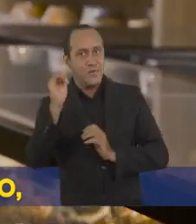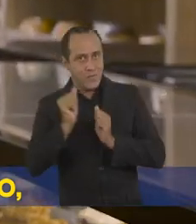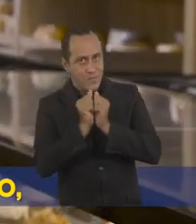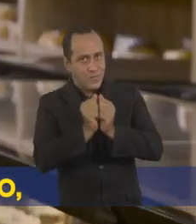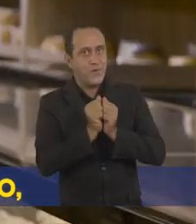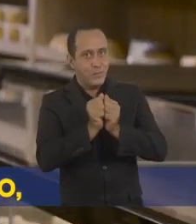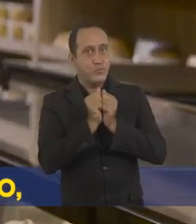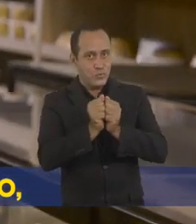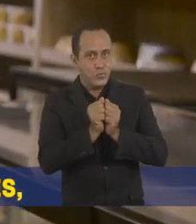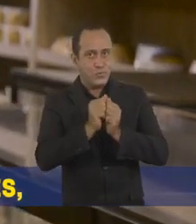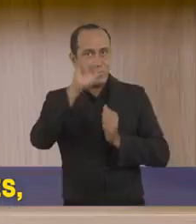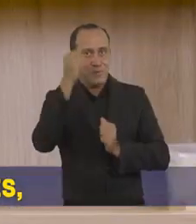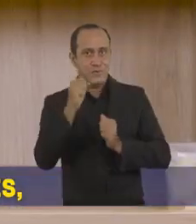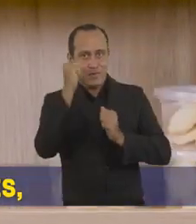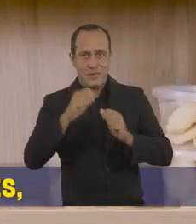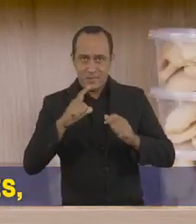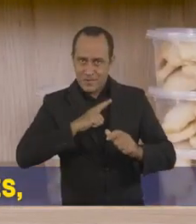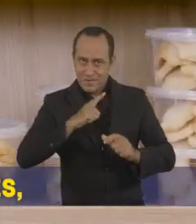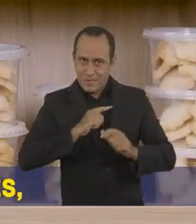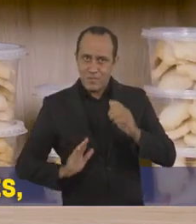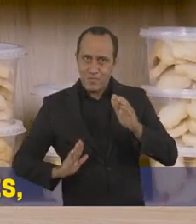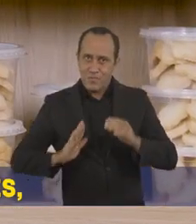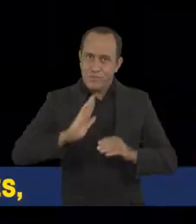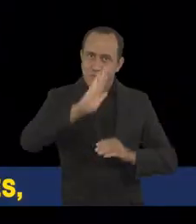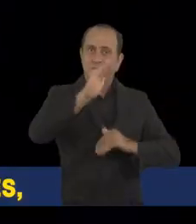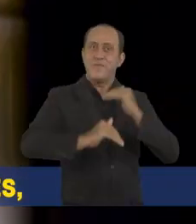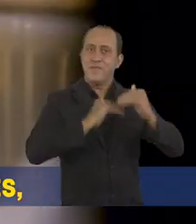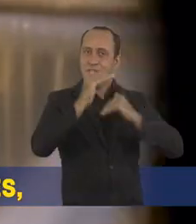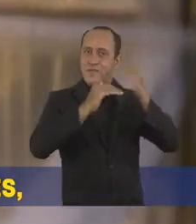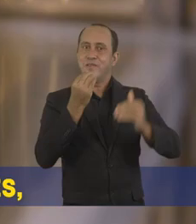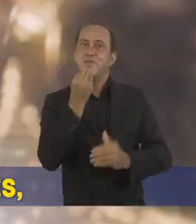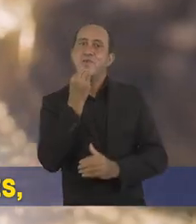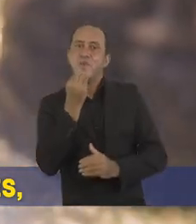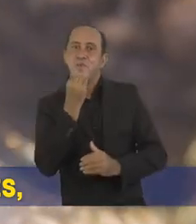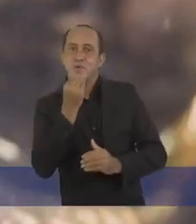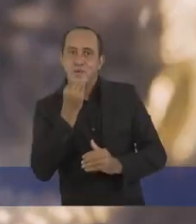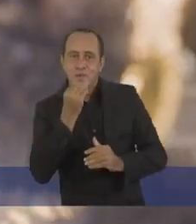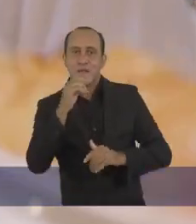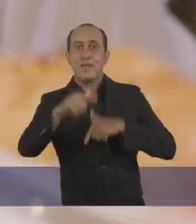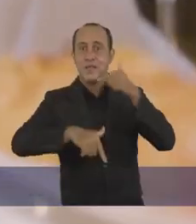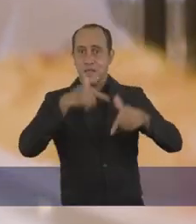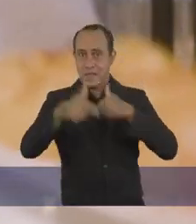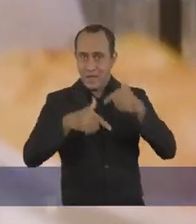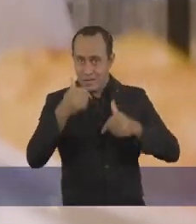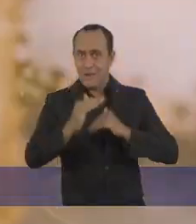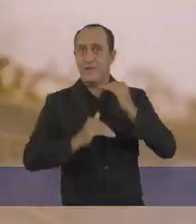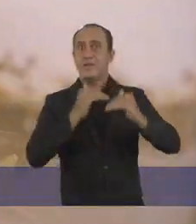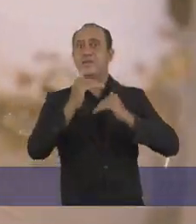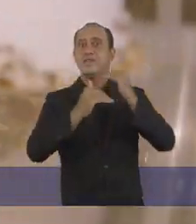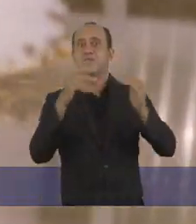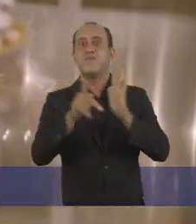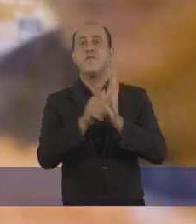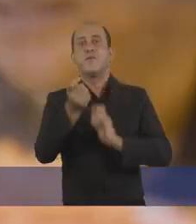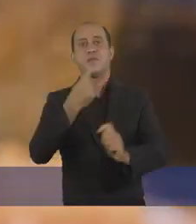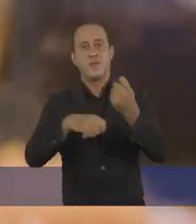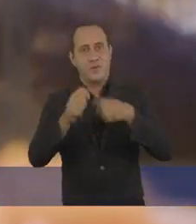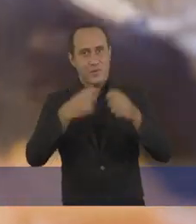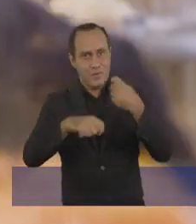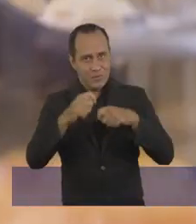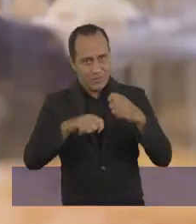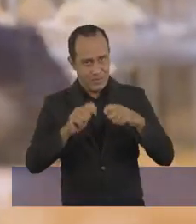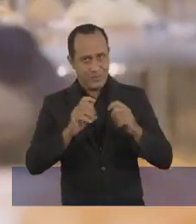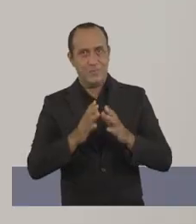visão empreendedora de Fábio, Sergipe vai decolar gerando mais oportunidades, emprego e desenvolvimento